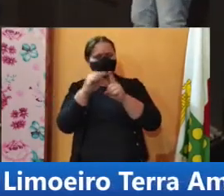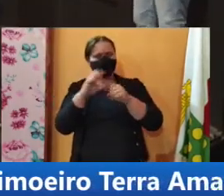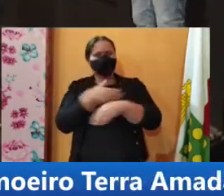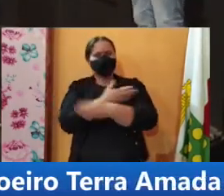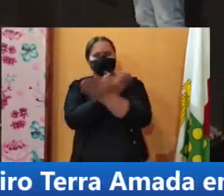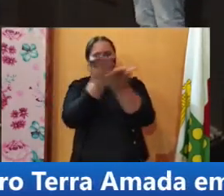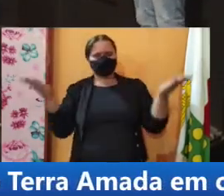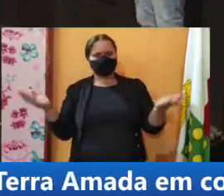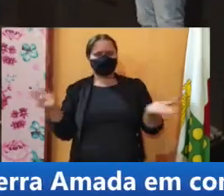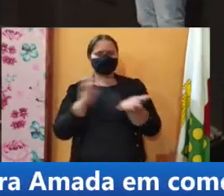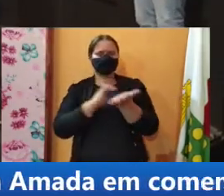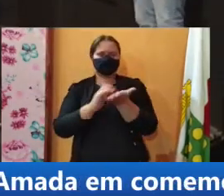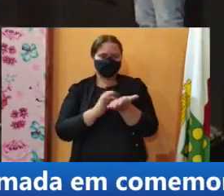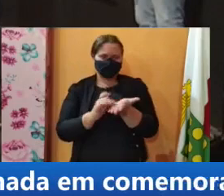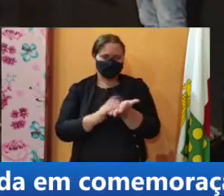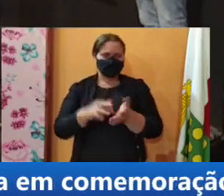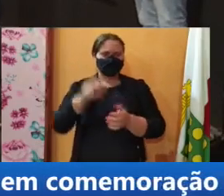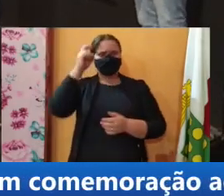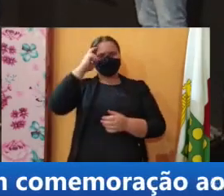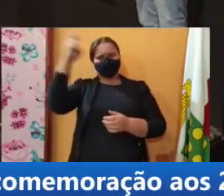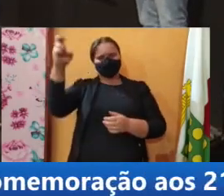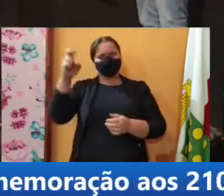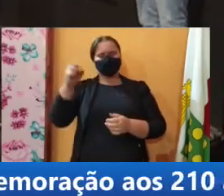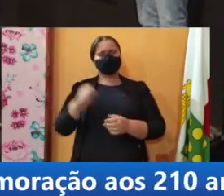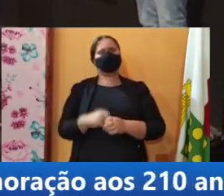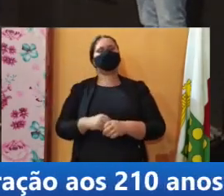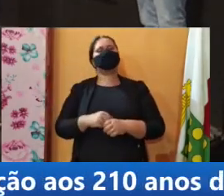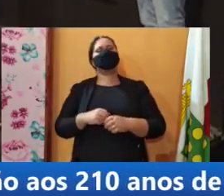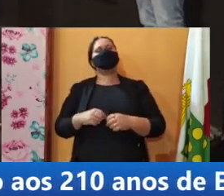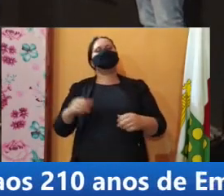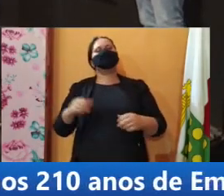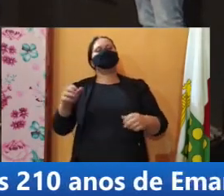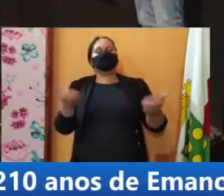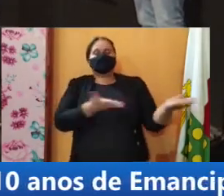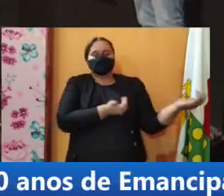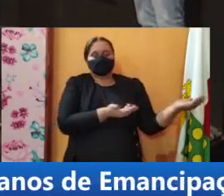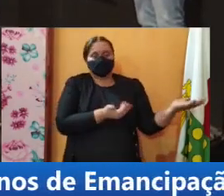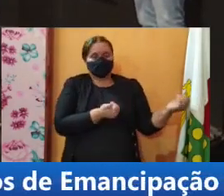que fazem a Secretaria de Cultura, Turismo, Lazer e Juventude.